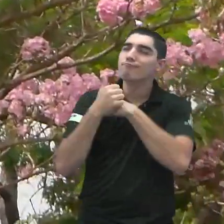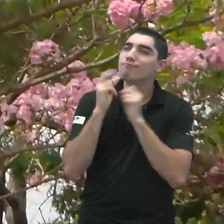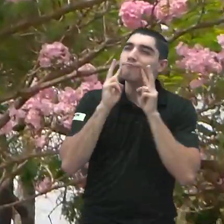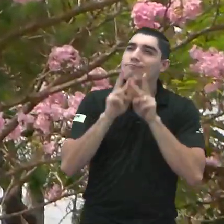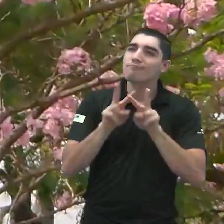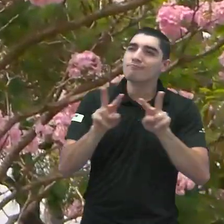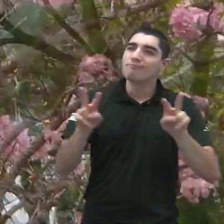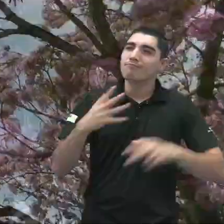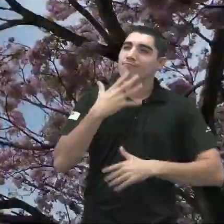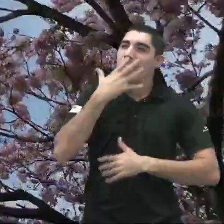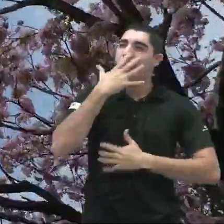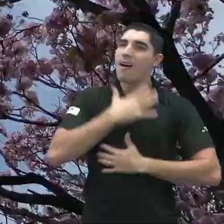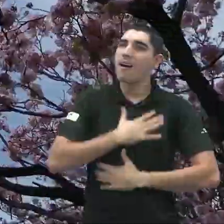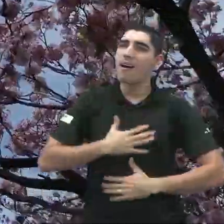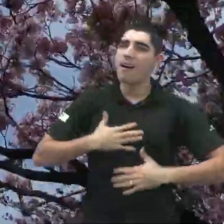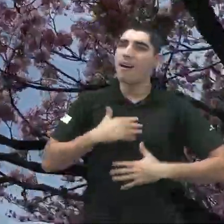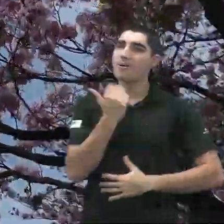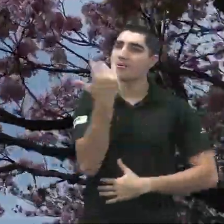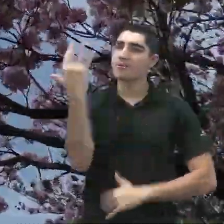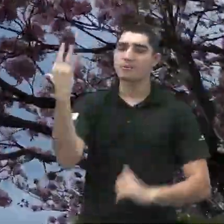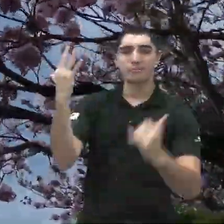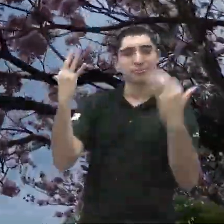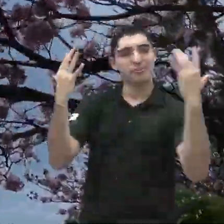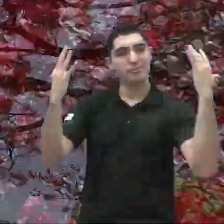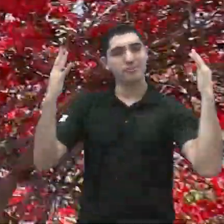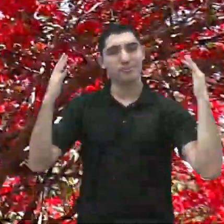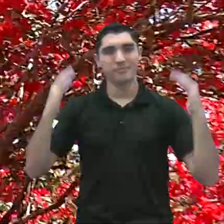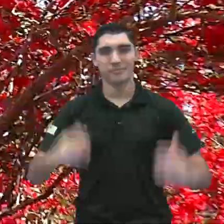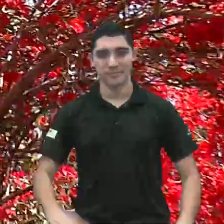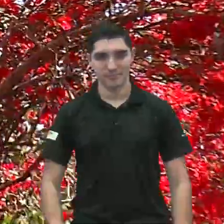a natureza que floresce ao nosso redor.